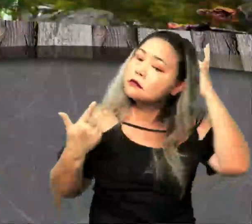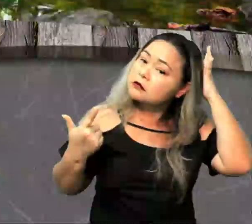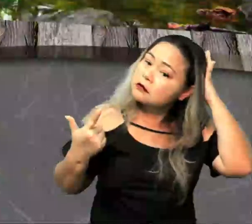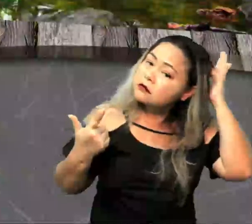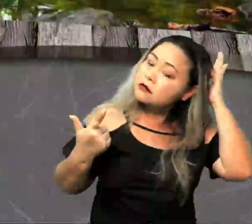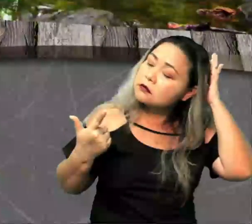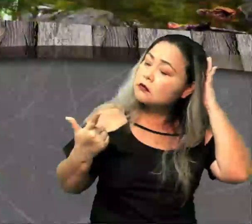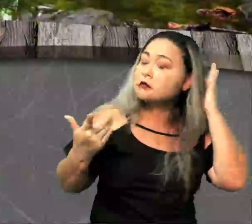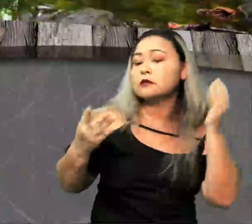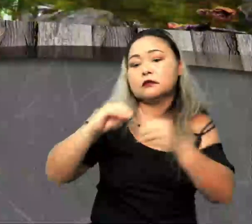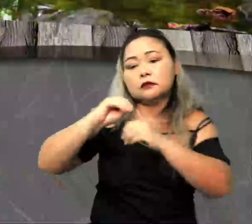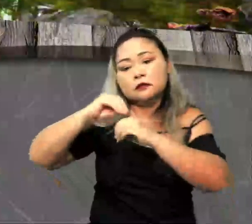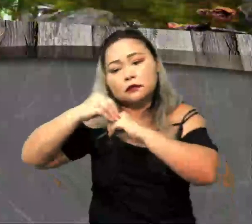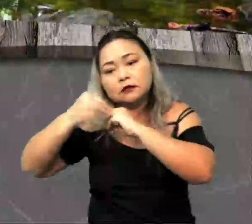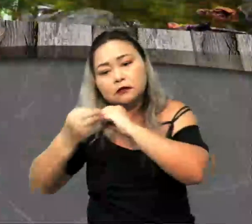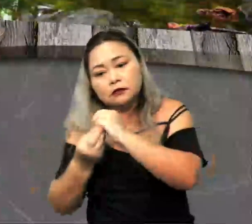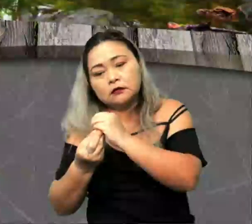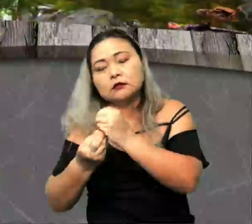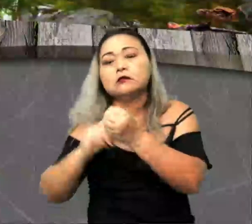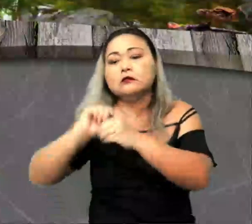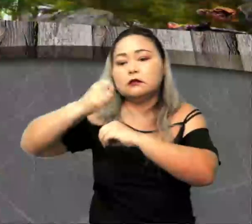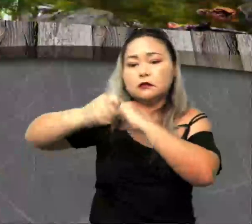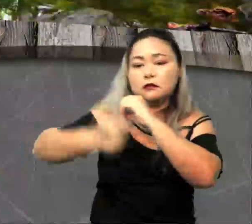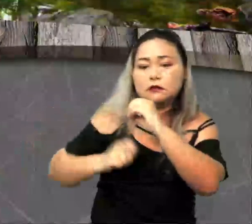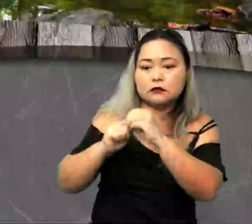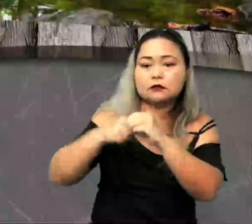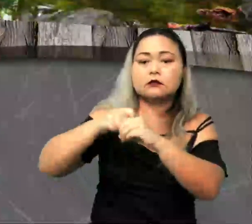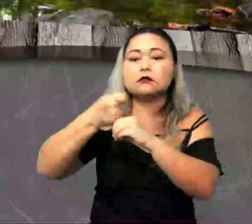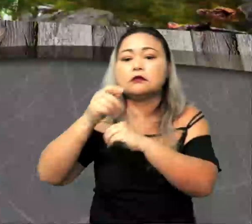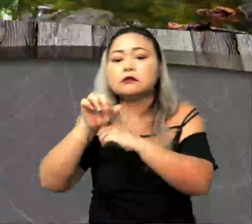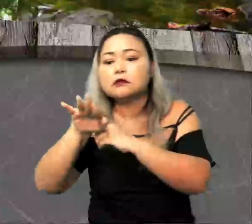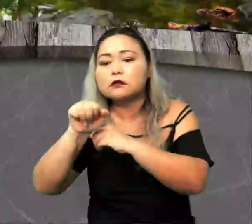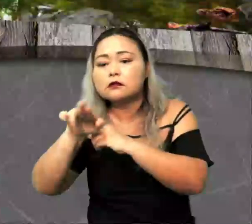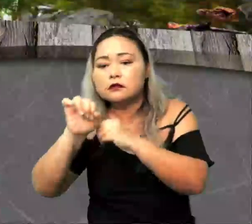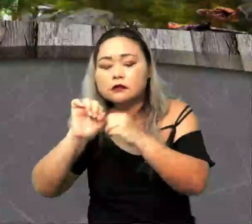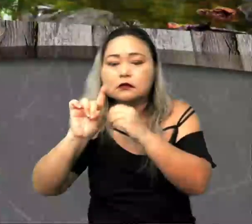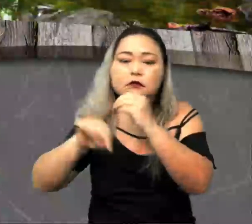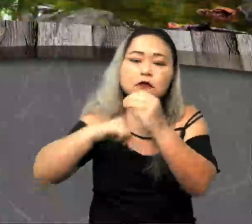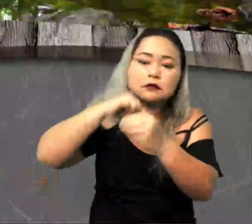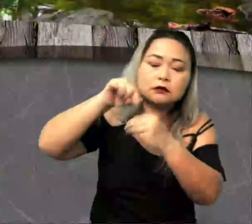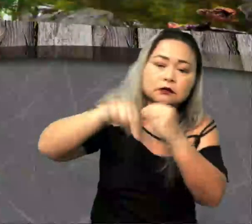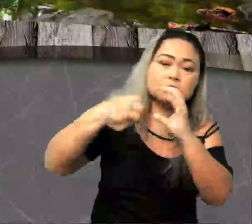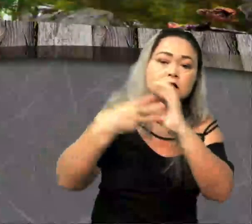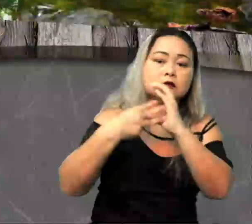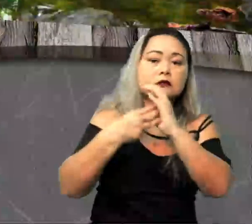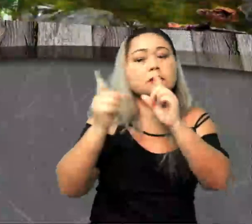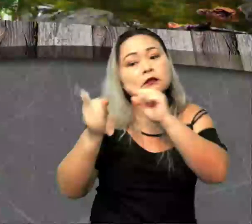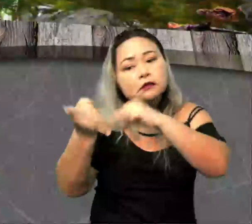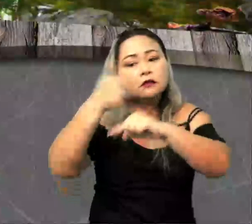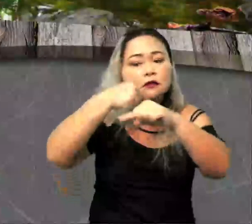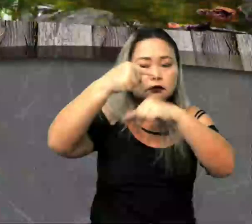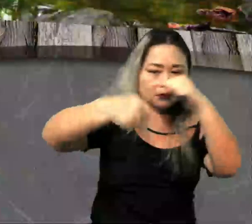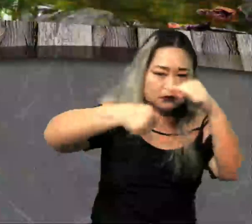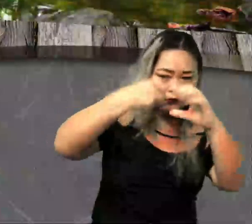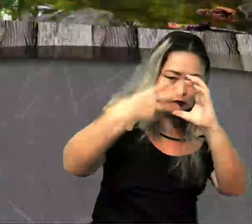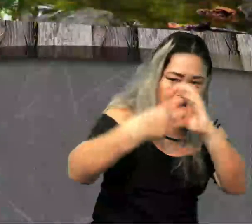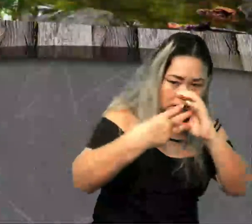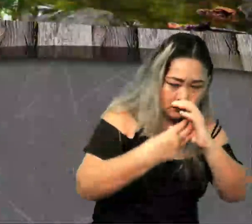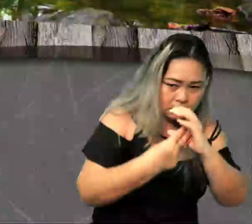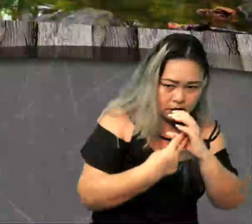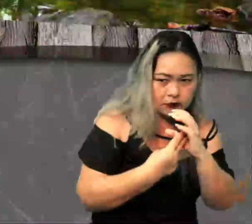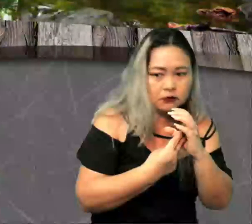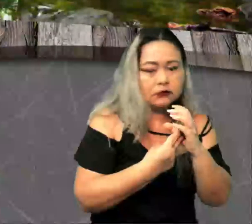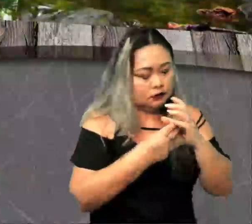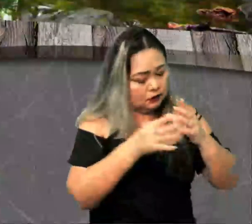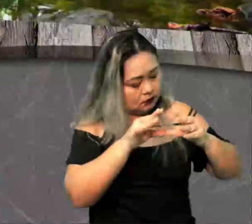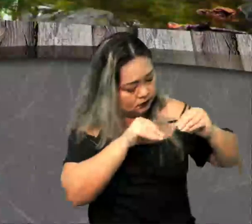os átomos, as moléculas, essas moléculas formando os organóides formando as células, essas células formando os